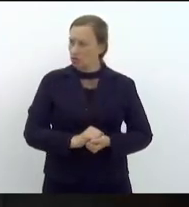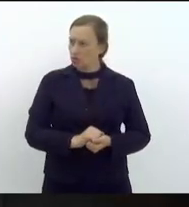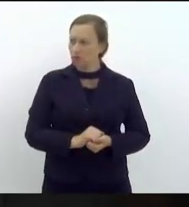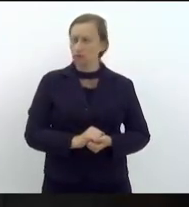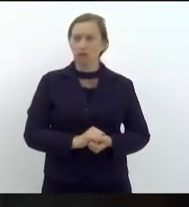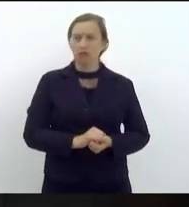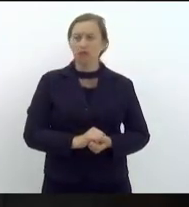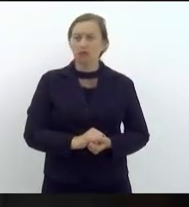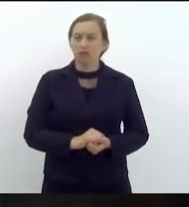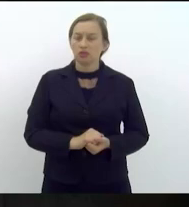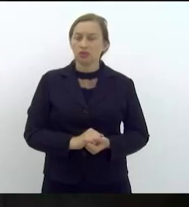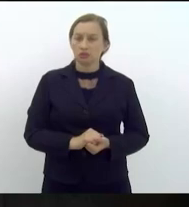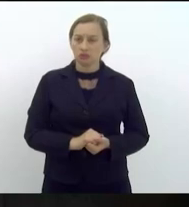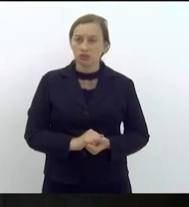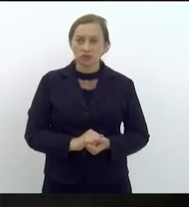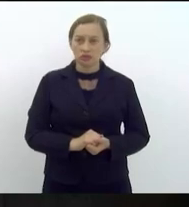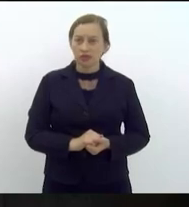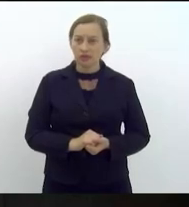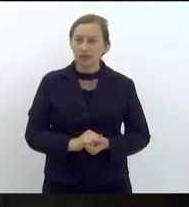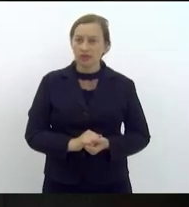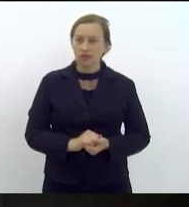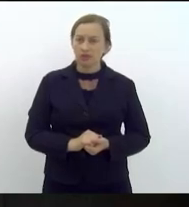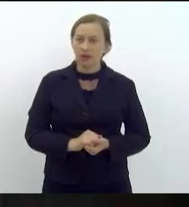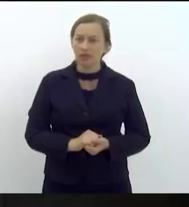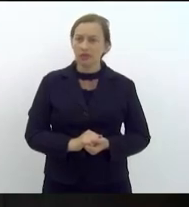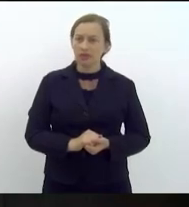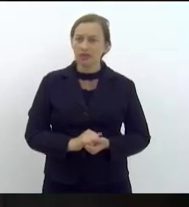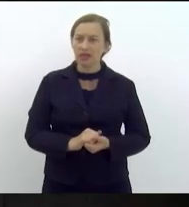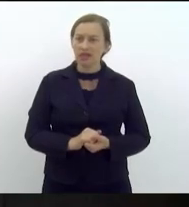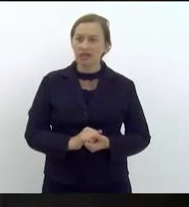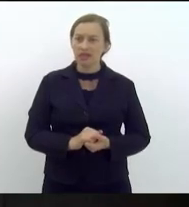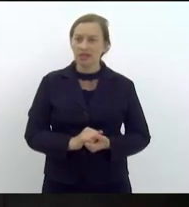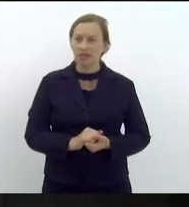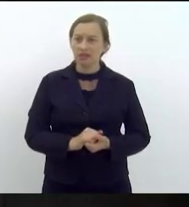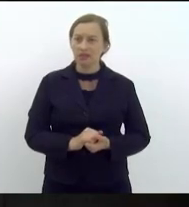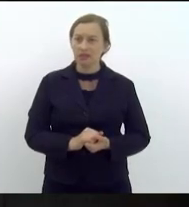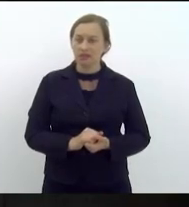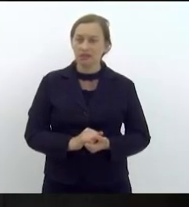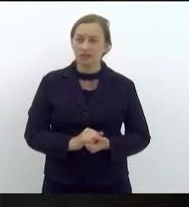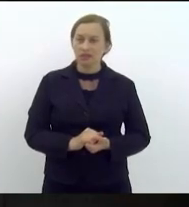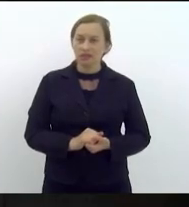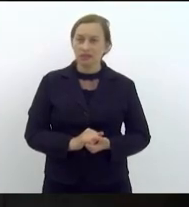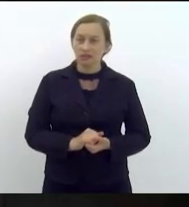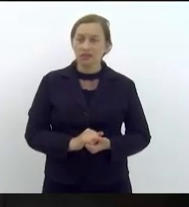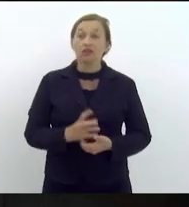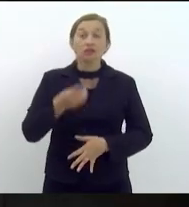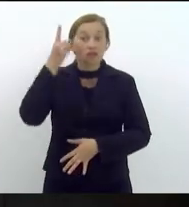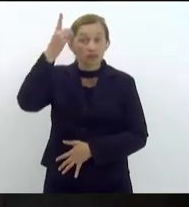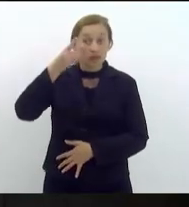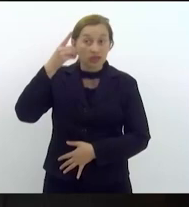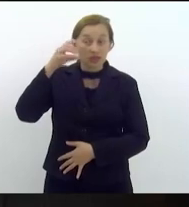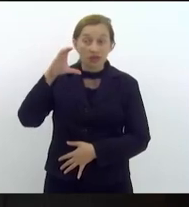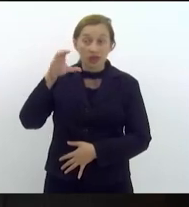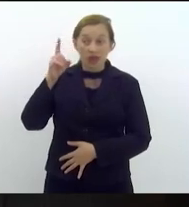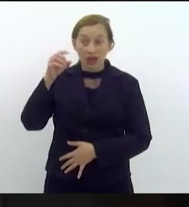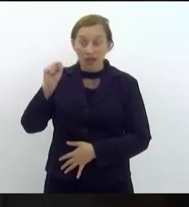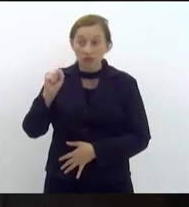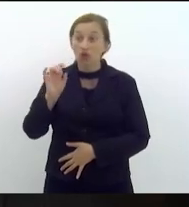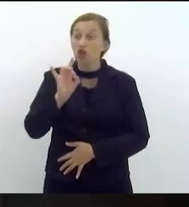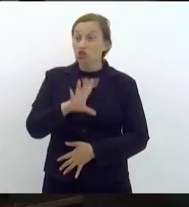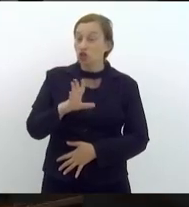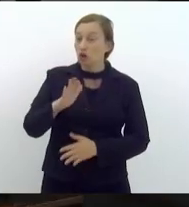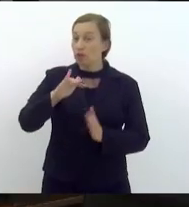legislar E por que que isso é importante desconhecido Com certeza deputado Carlos Mickey é só para tirar